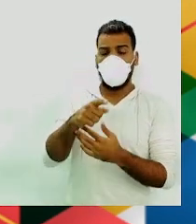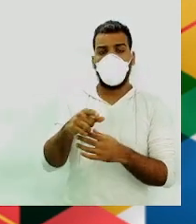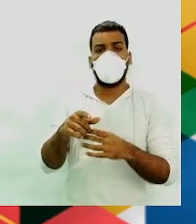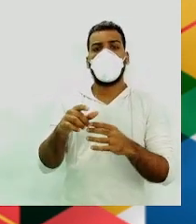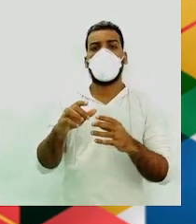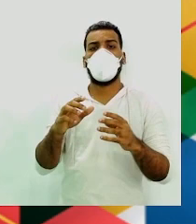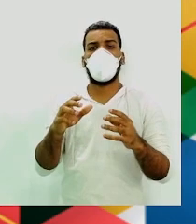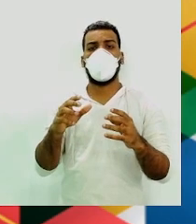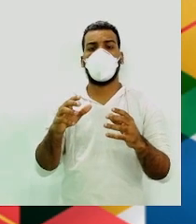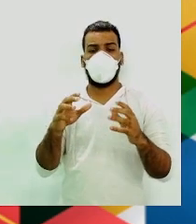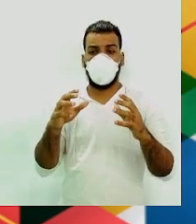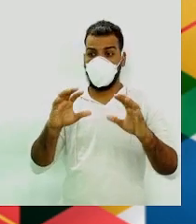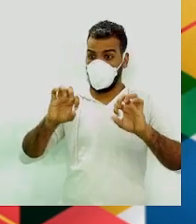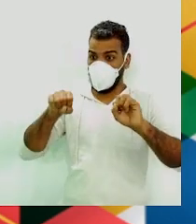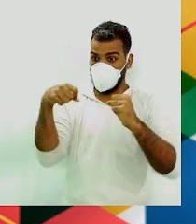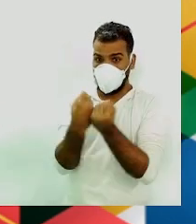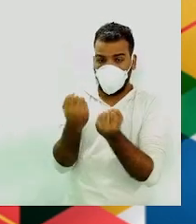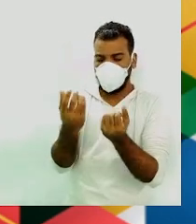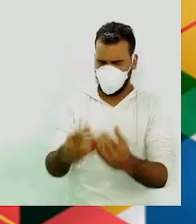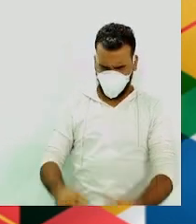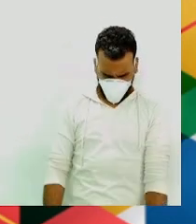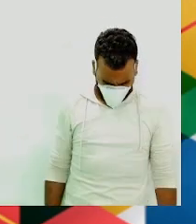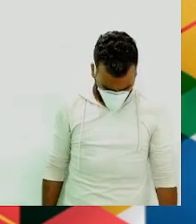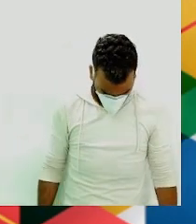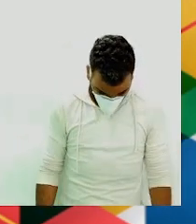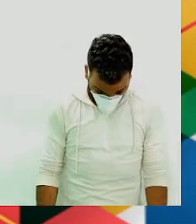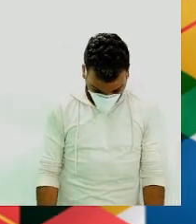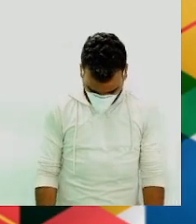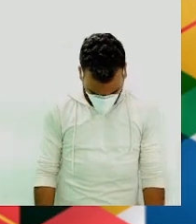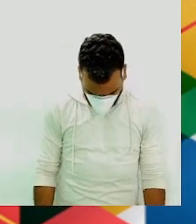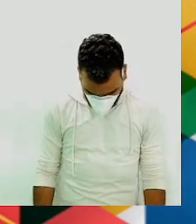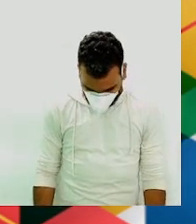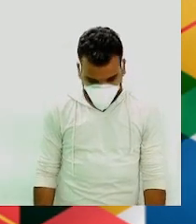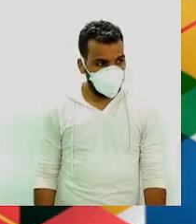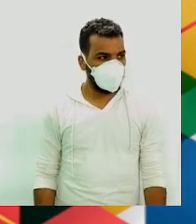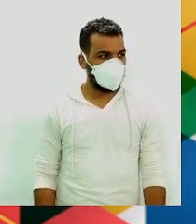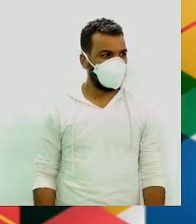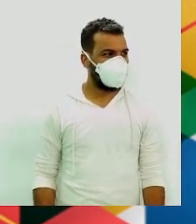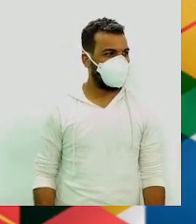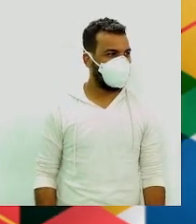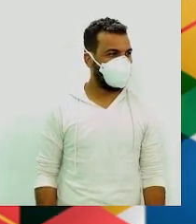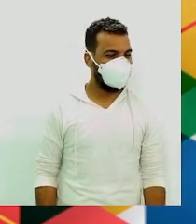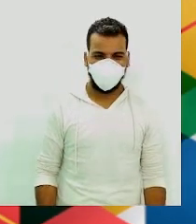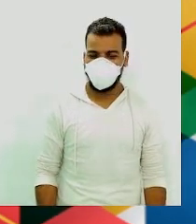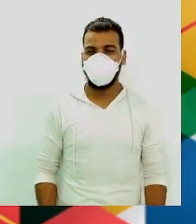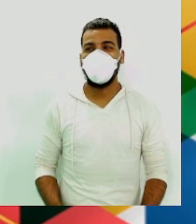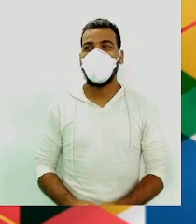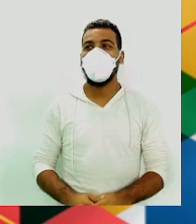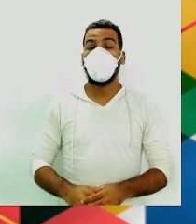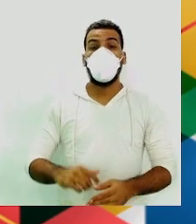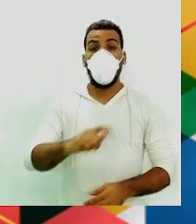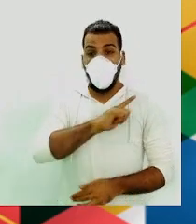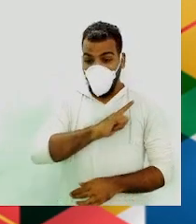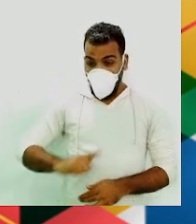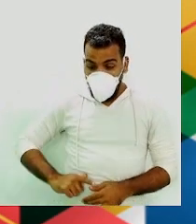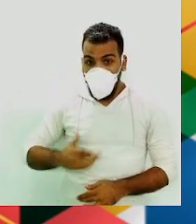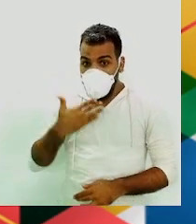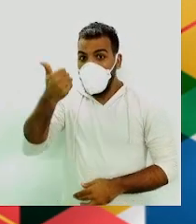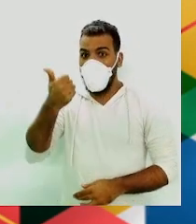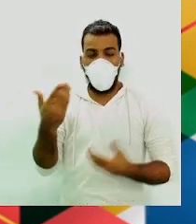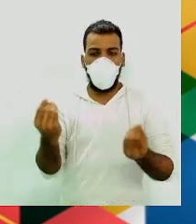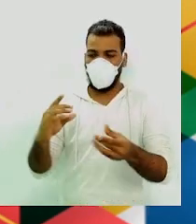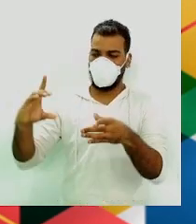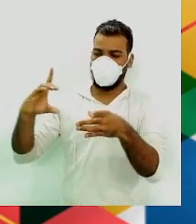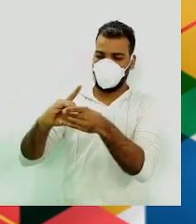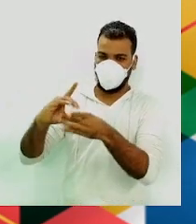da sociedade? Não é que pode pensar diferente dela. Qual é a melhor forma de governo?